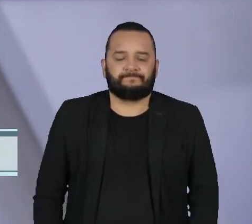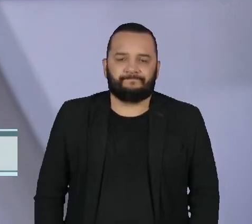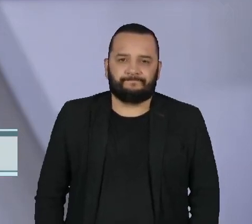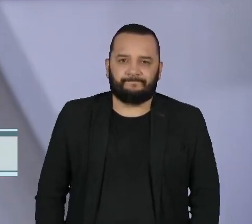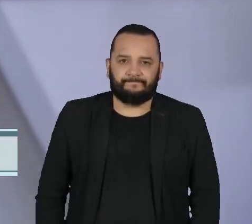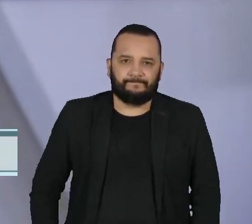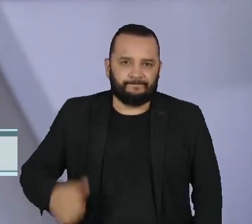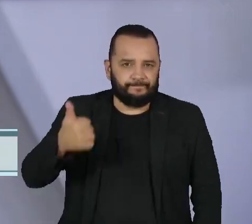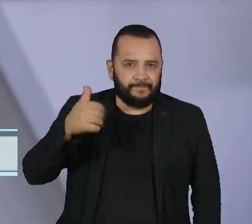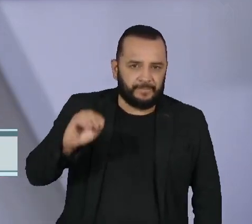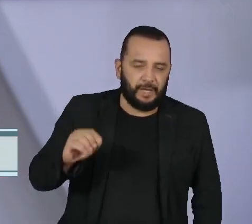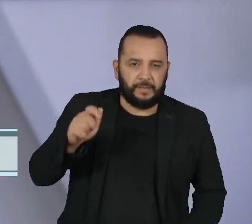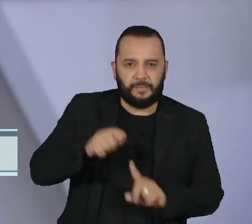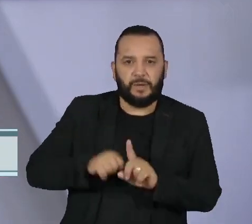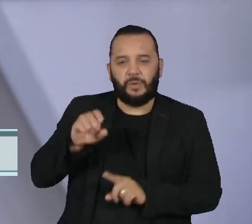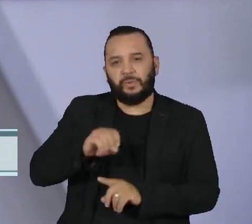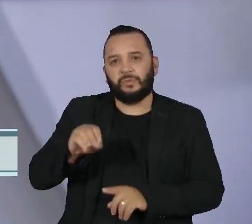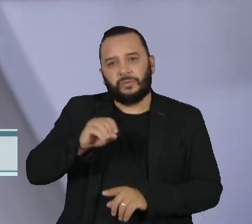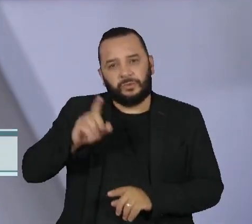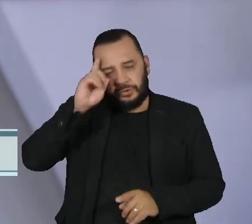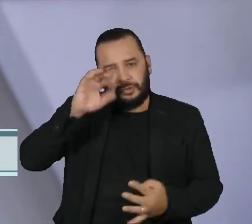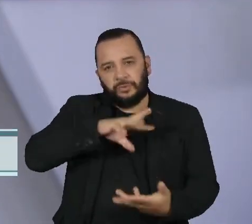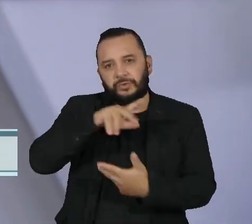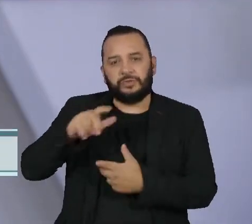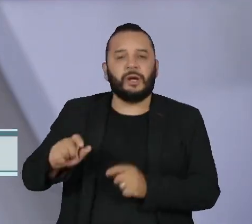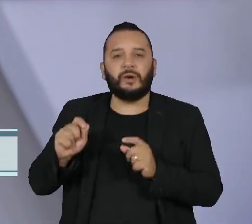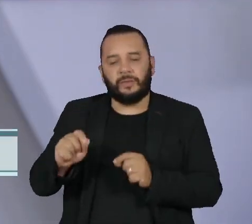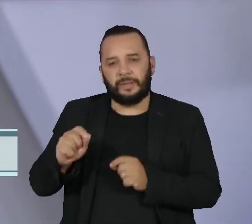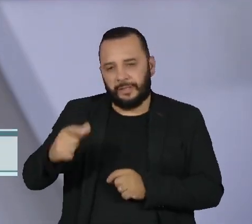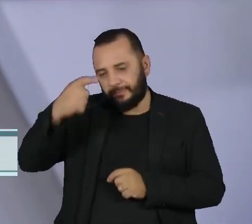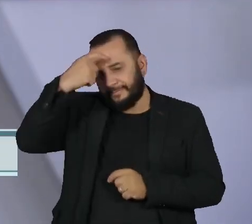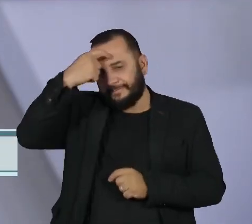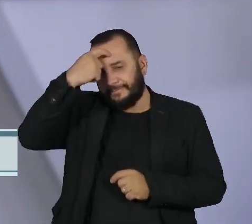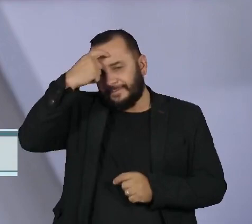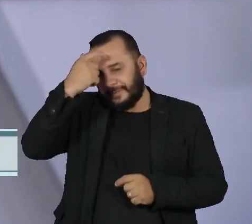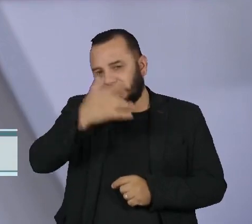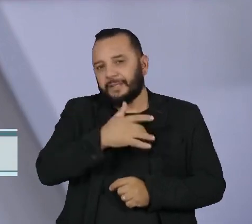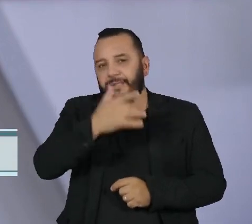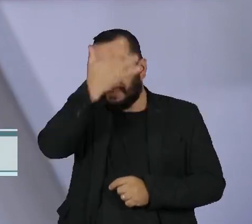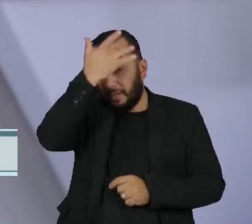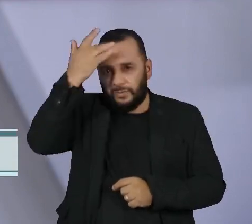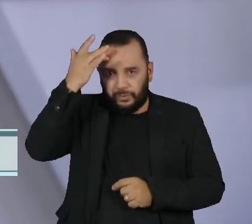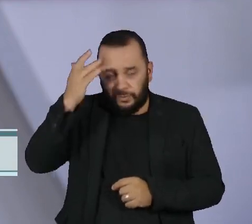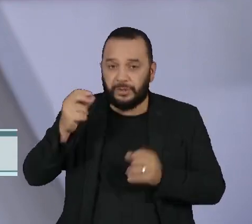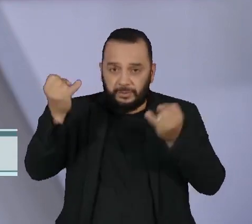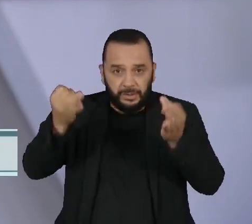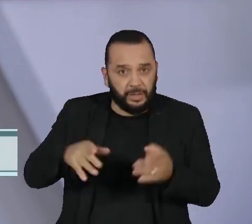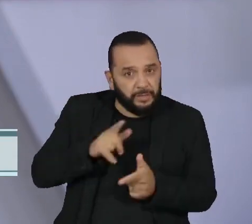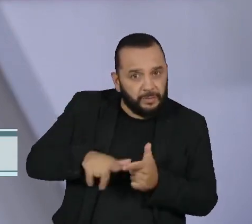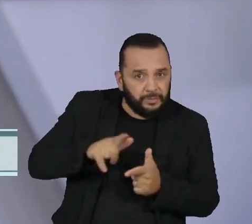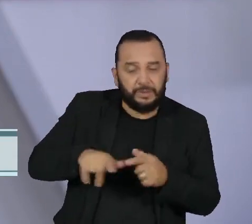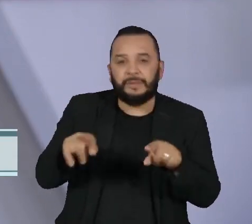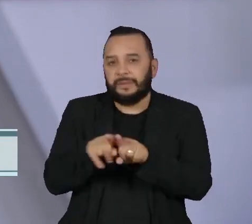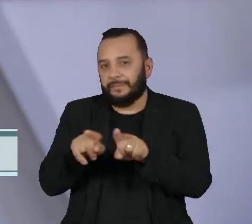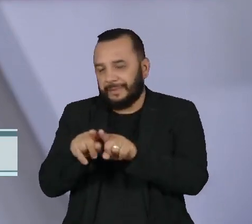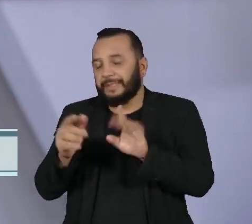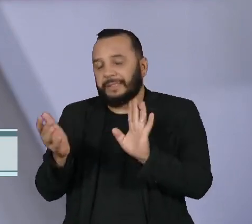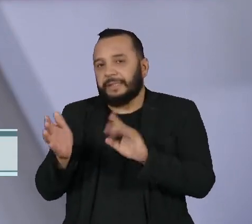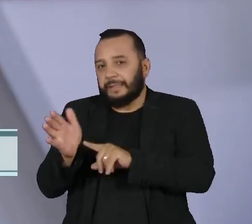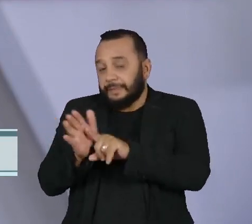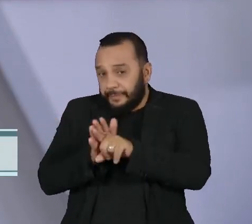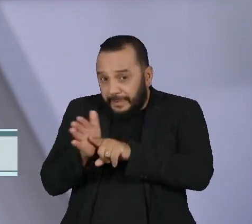10 de outubro é o Dia Mundial da Saúde Mental. Falar sobre o problema e expor diagnósticos ainda hoje